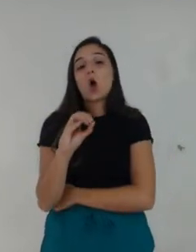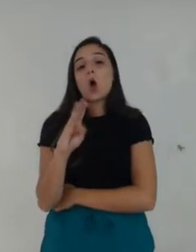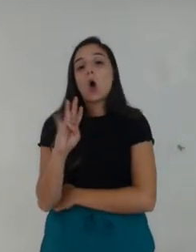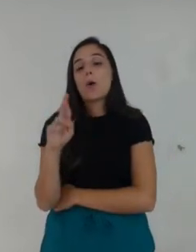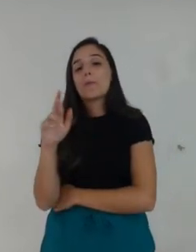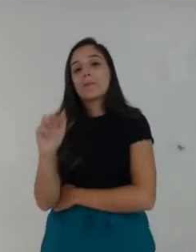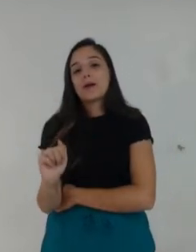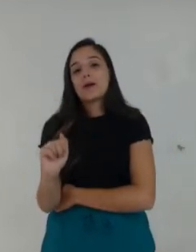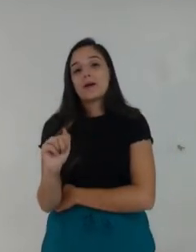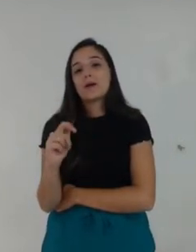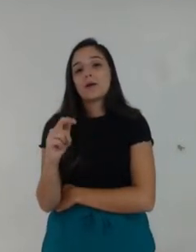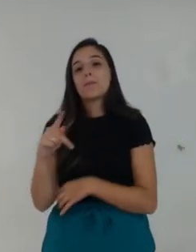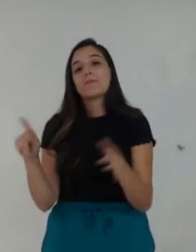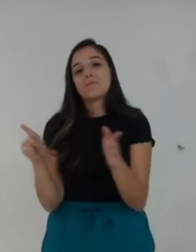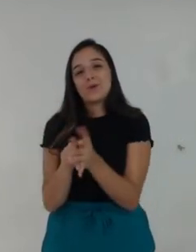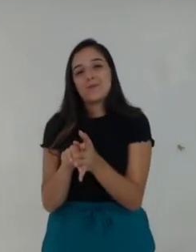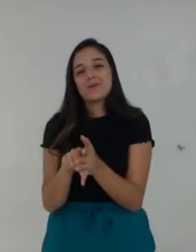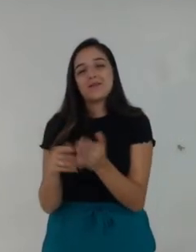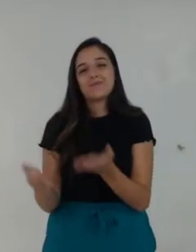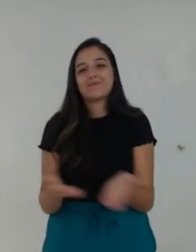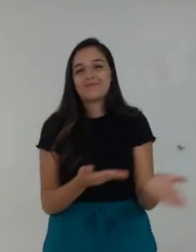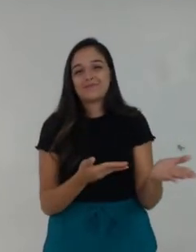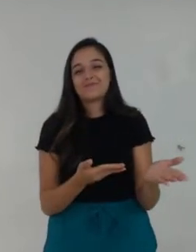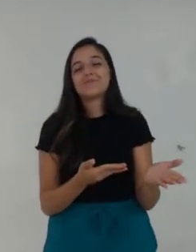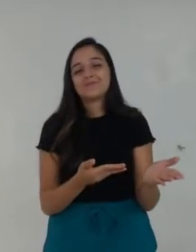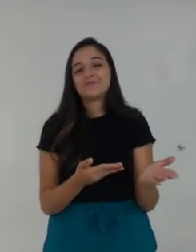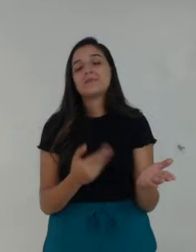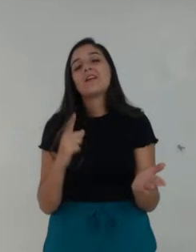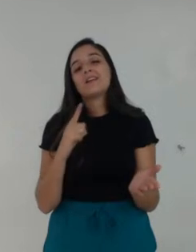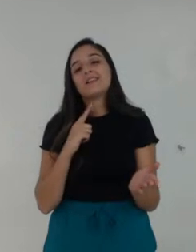de tradutores acadêmicos, sempre tem produção acadêmica.